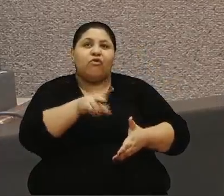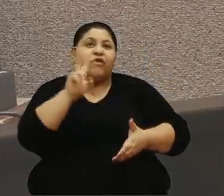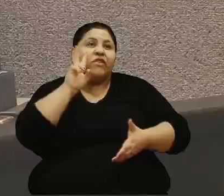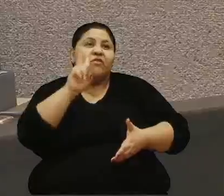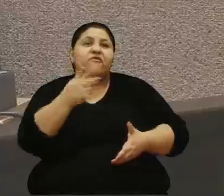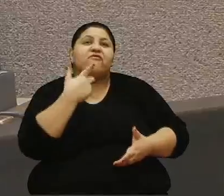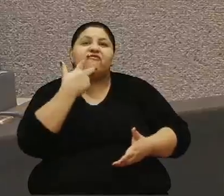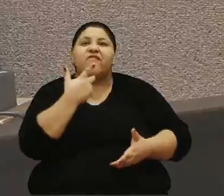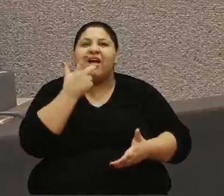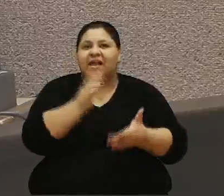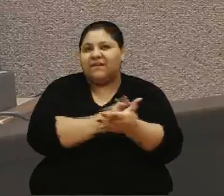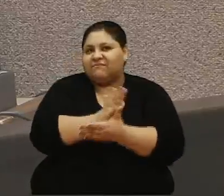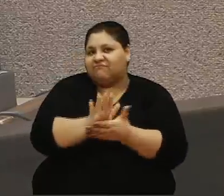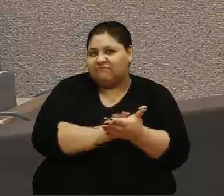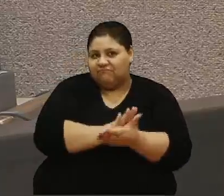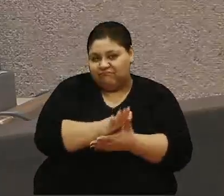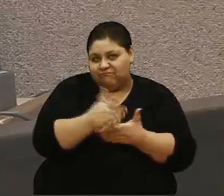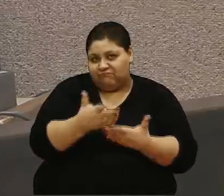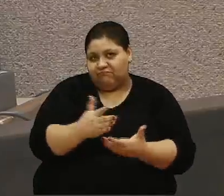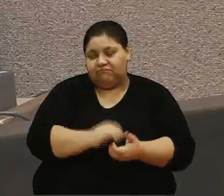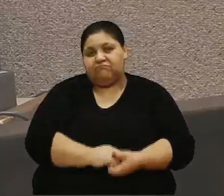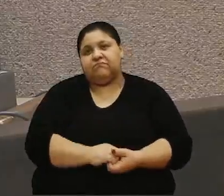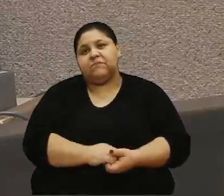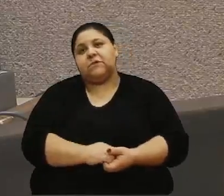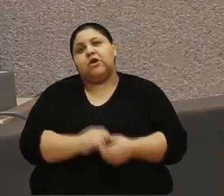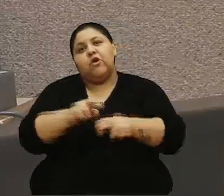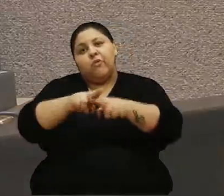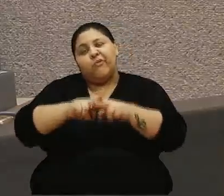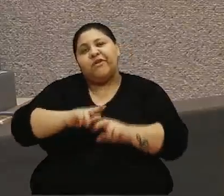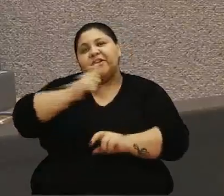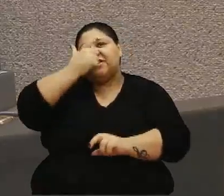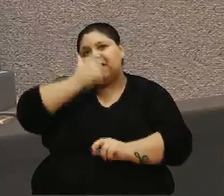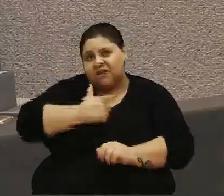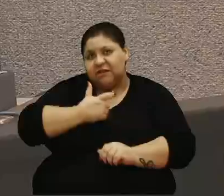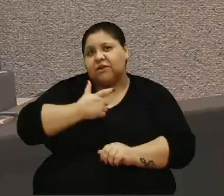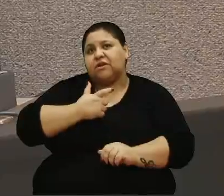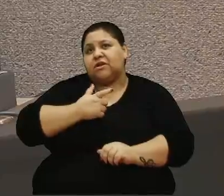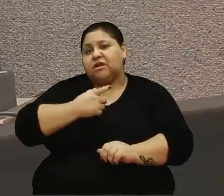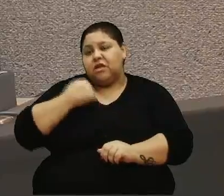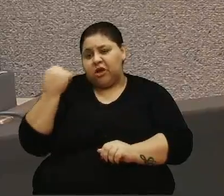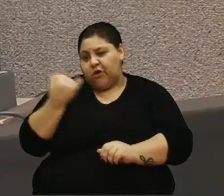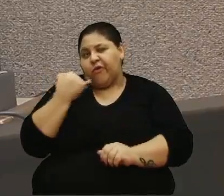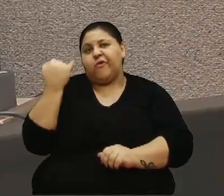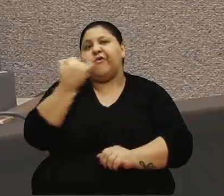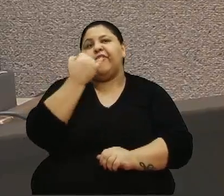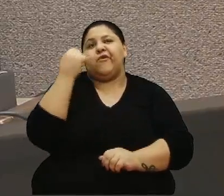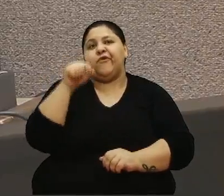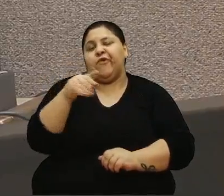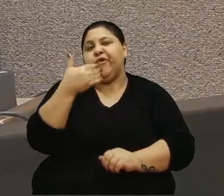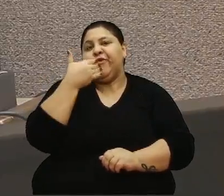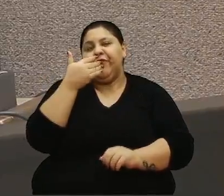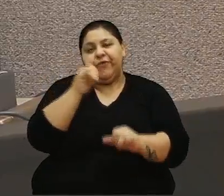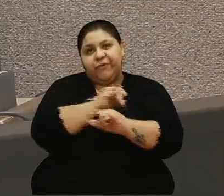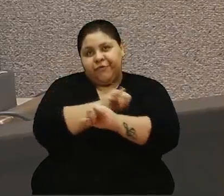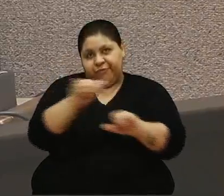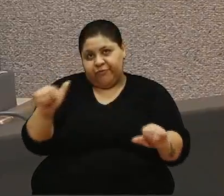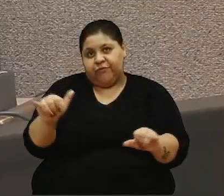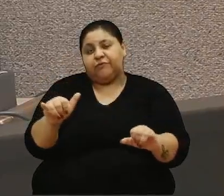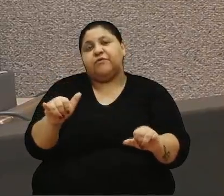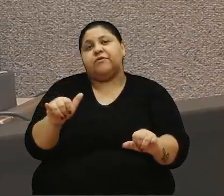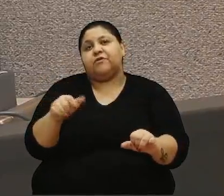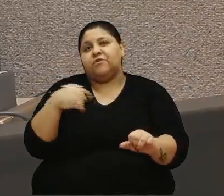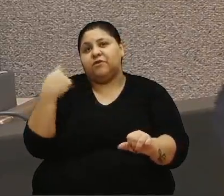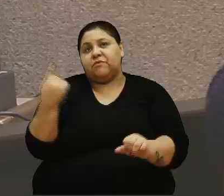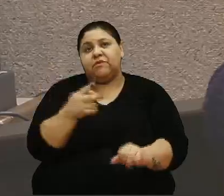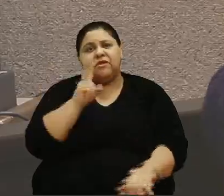fala nenhuma nessa situação. Então, por isso eu acho muito pertinente esse pedido de informações, até mesmo para a